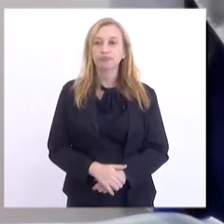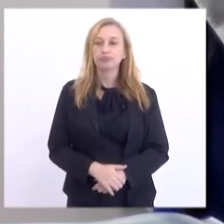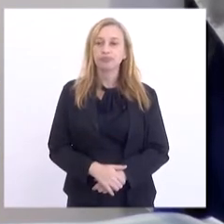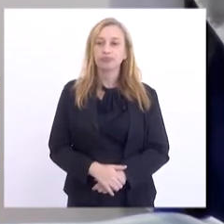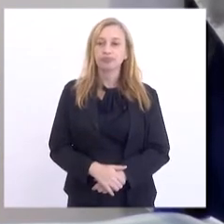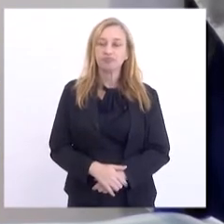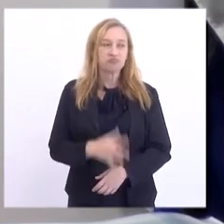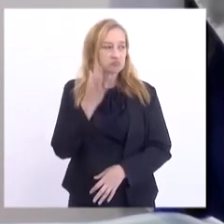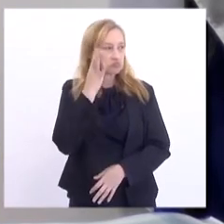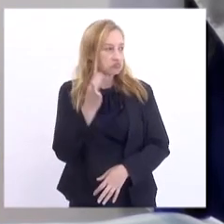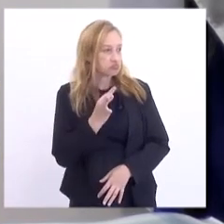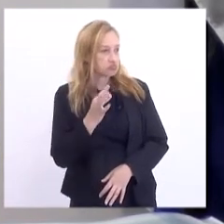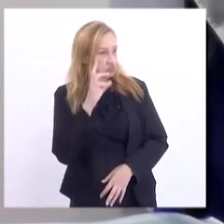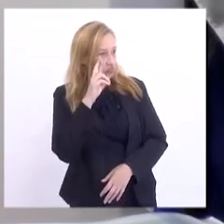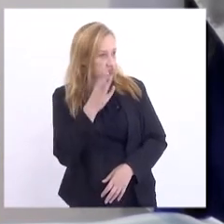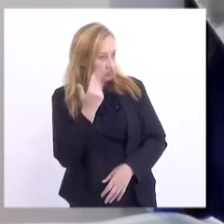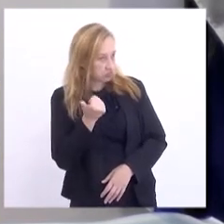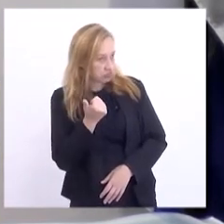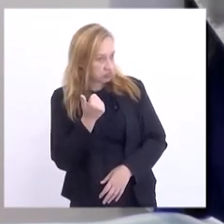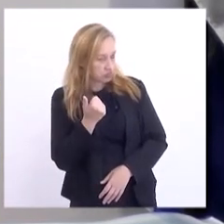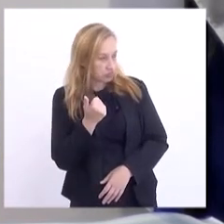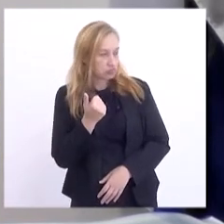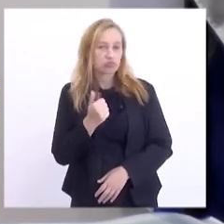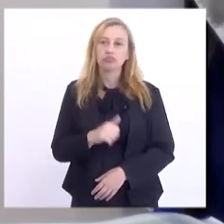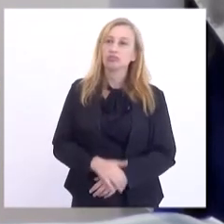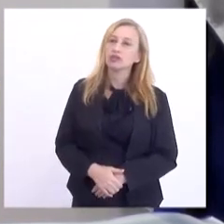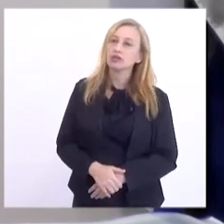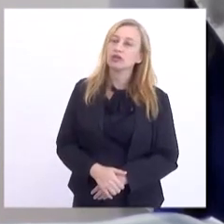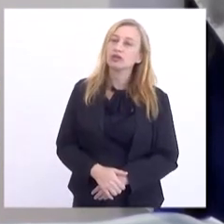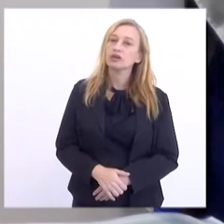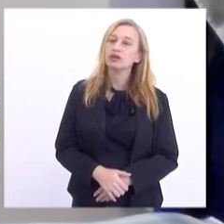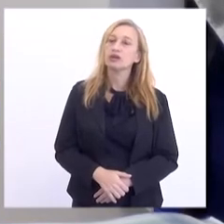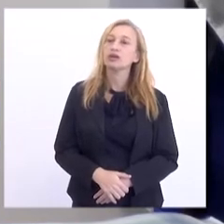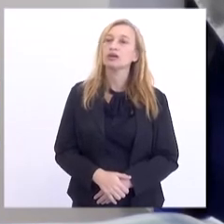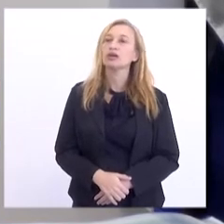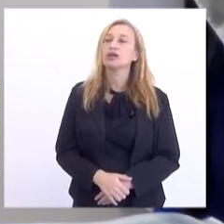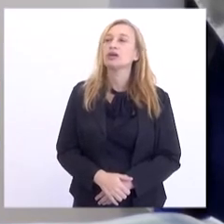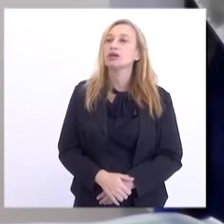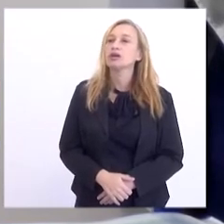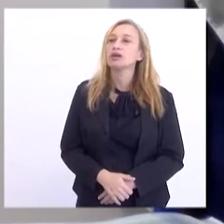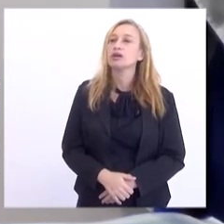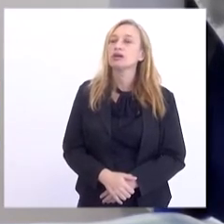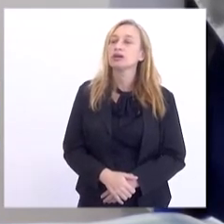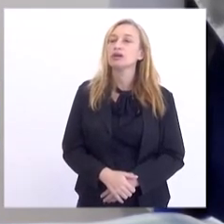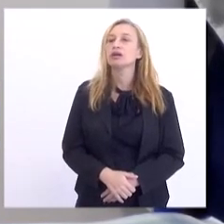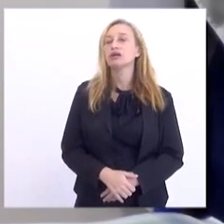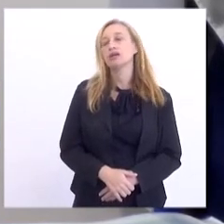o professor sabe deve saber né o seu resultado de tudo e